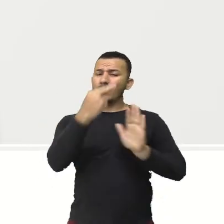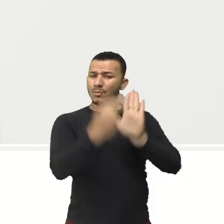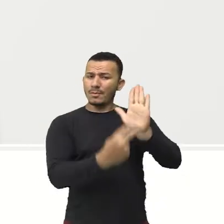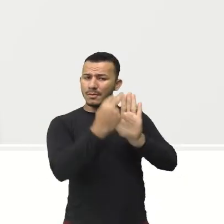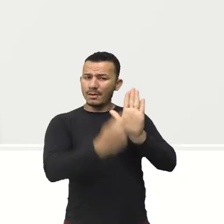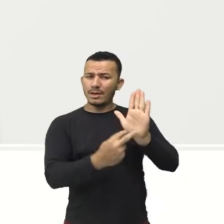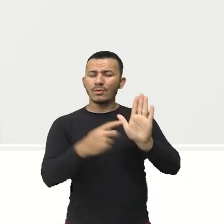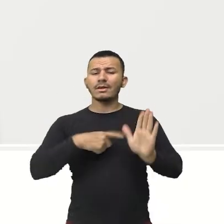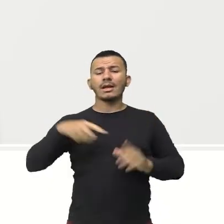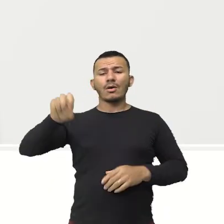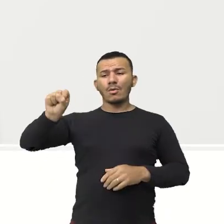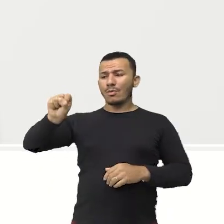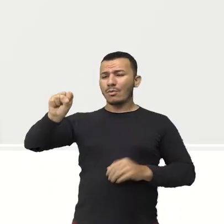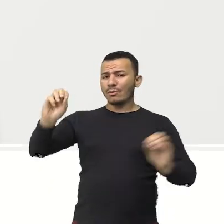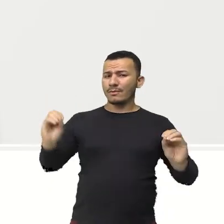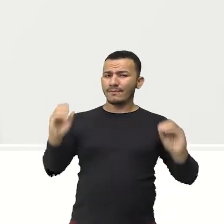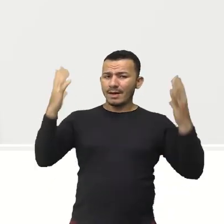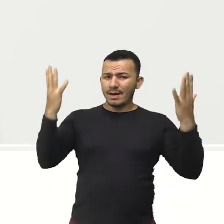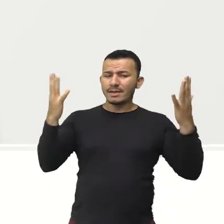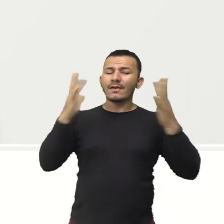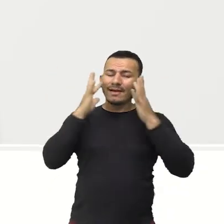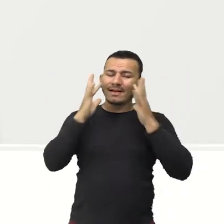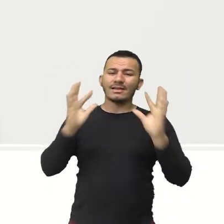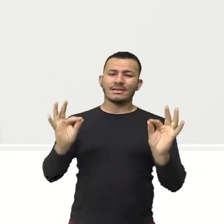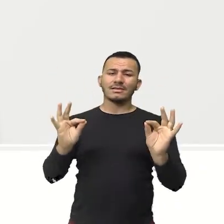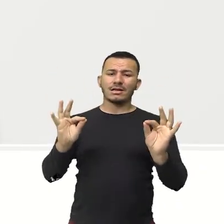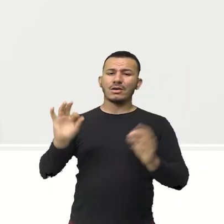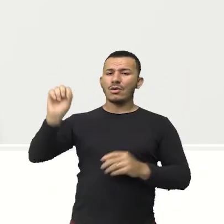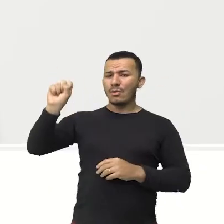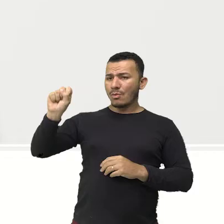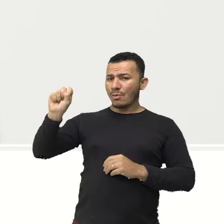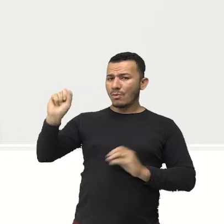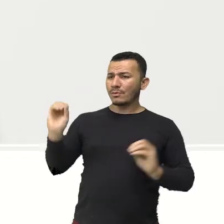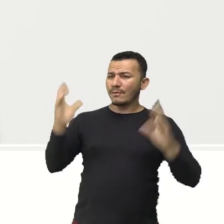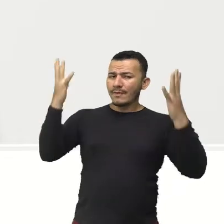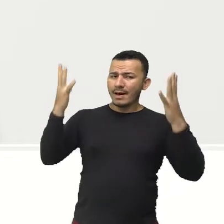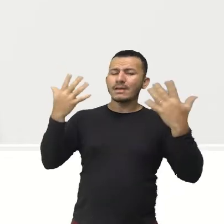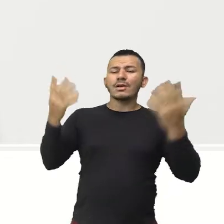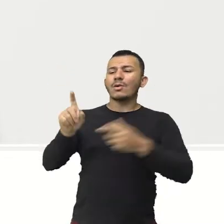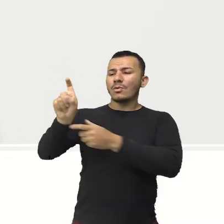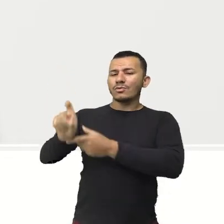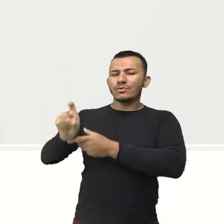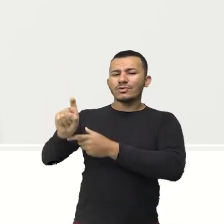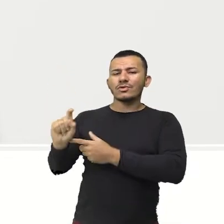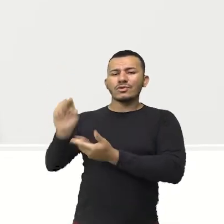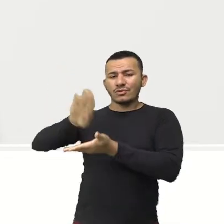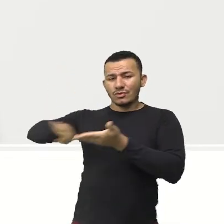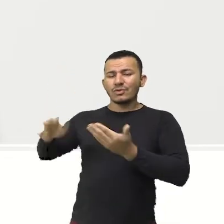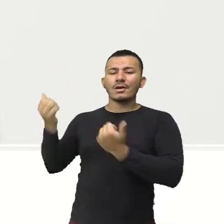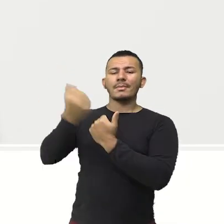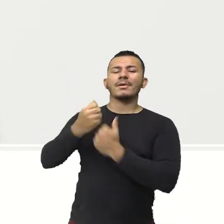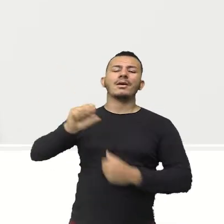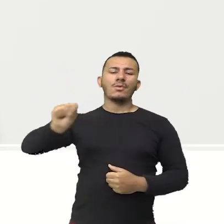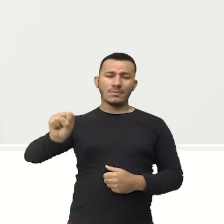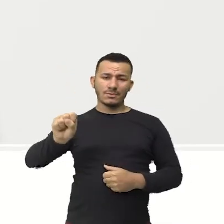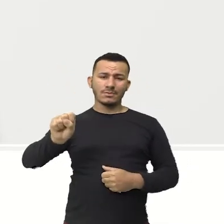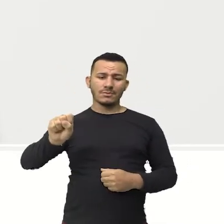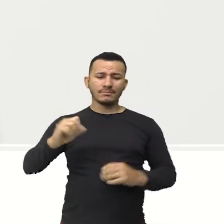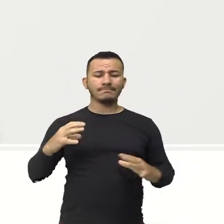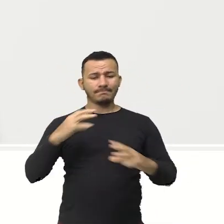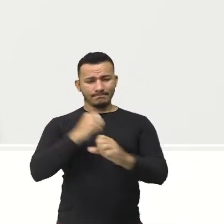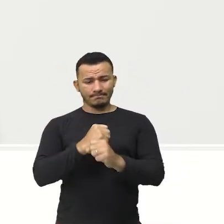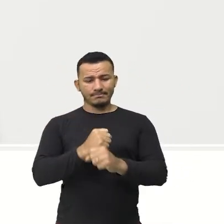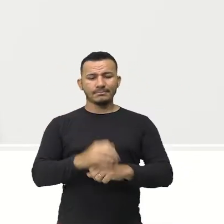ele trabalhou em 8, então atenção aqui, ó, trabalhou em 8 eventos. Então o nosso X vai valer 8. A gente vai fazer essa